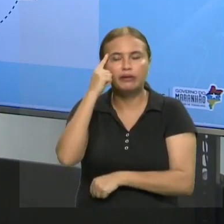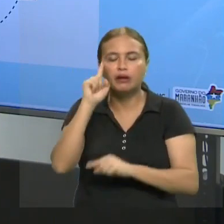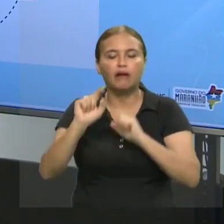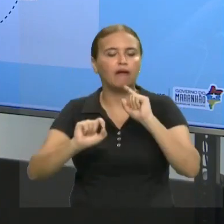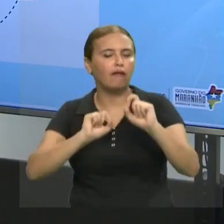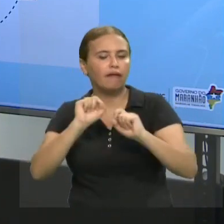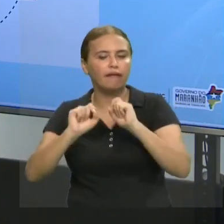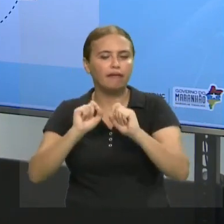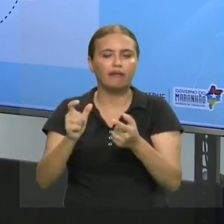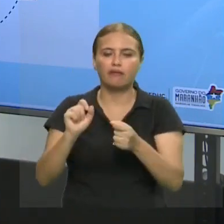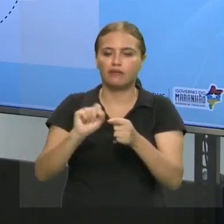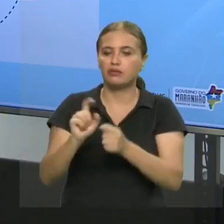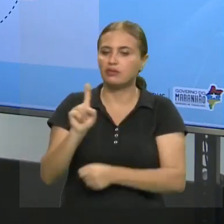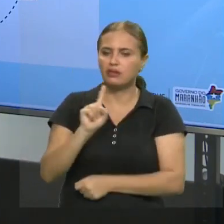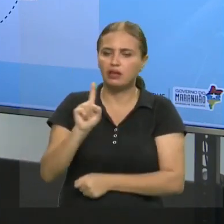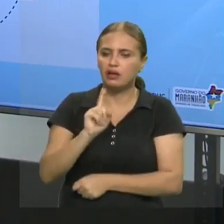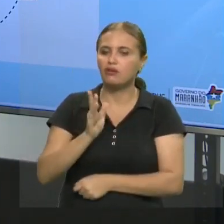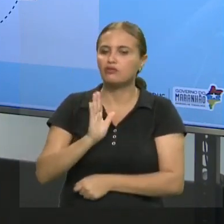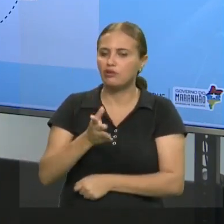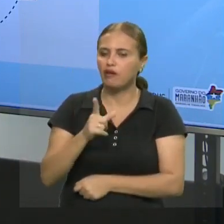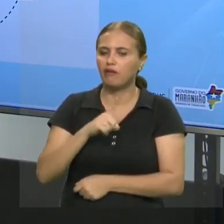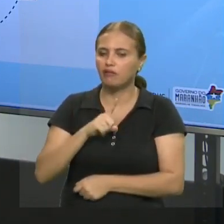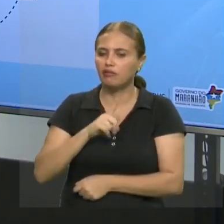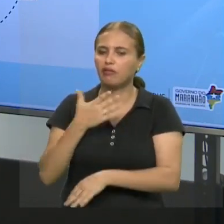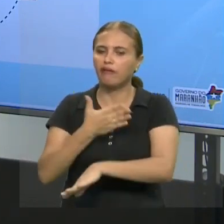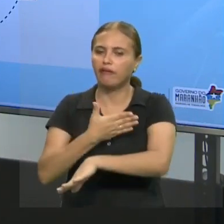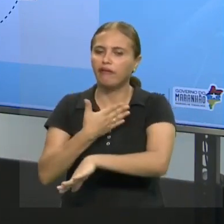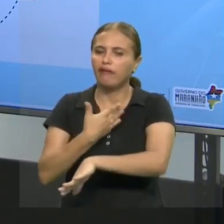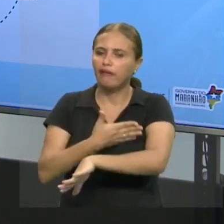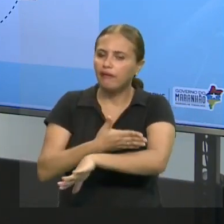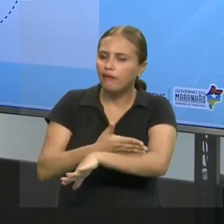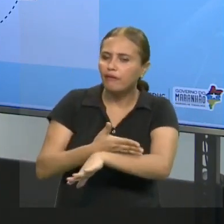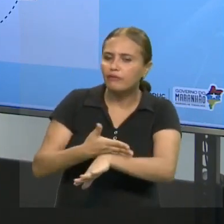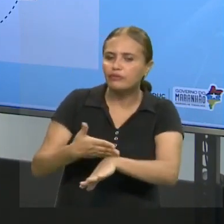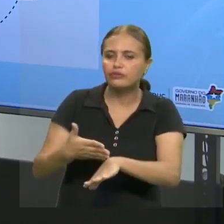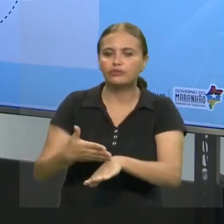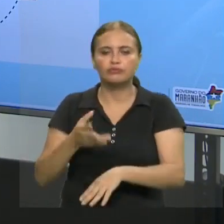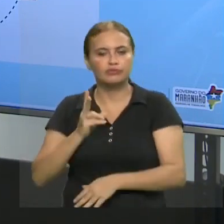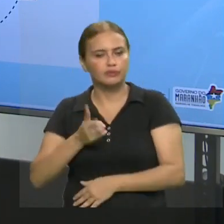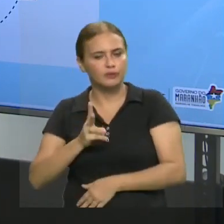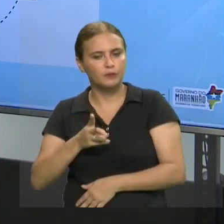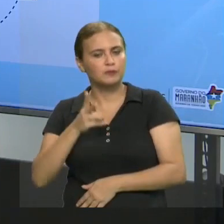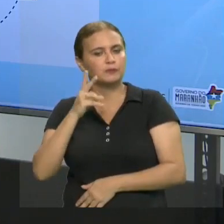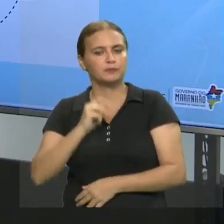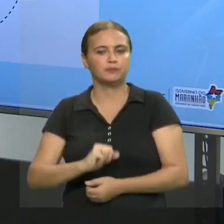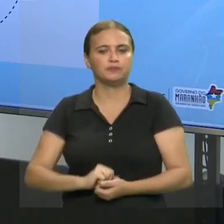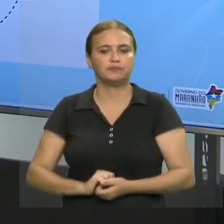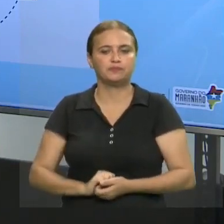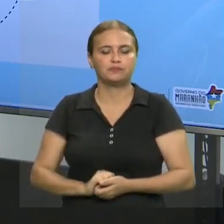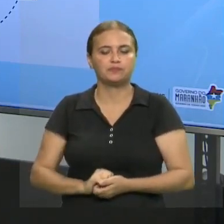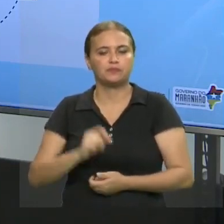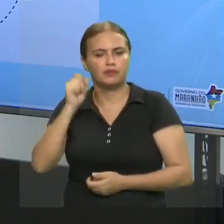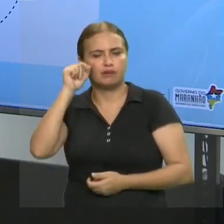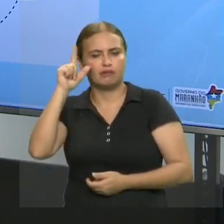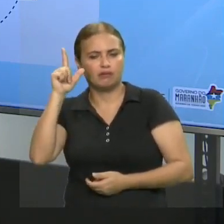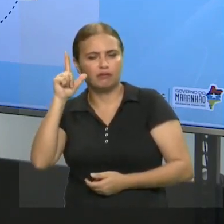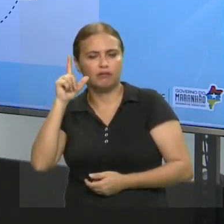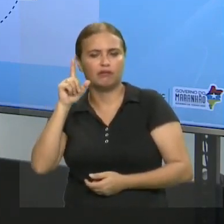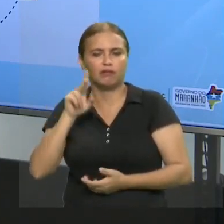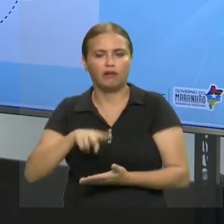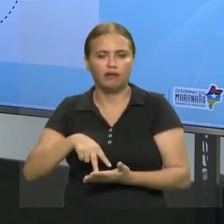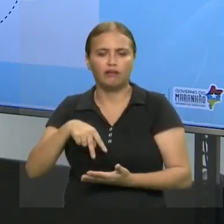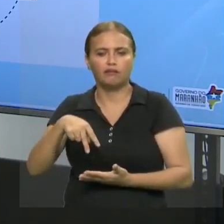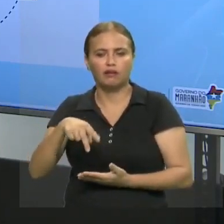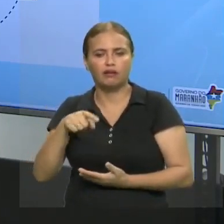agora durante o dia? Quando a gente já tá, esse hábito já está presente na nossa vida, que a gente acorda, levanta, vai para o